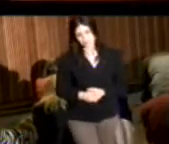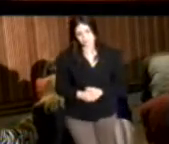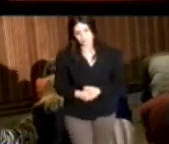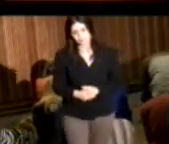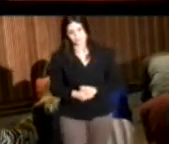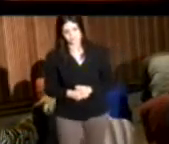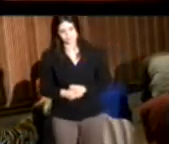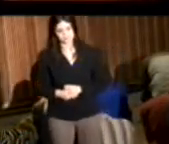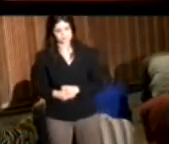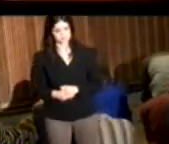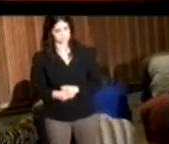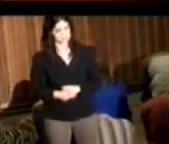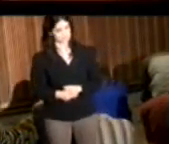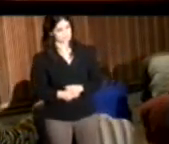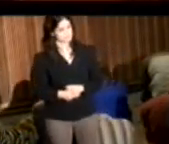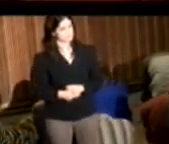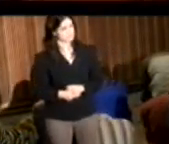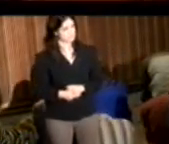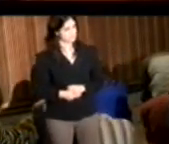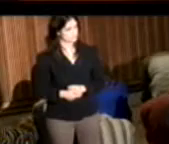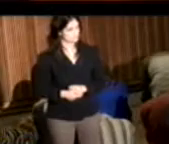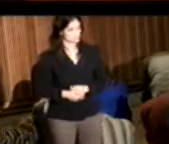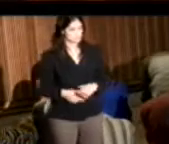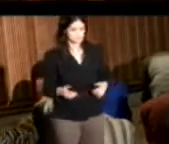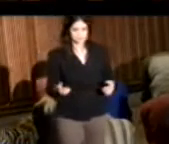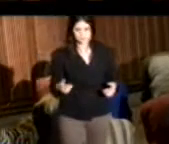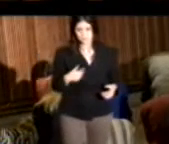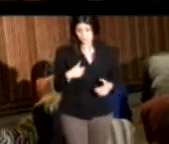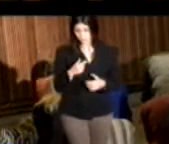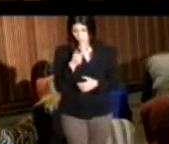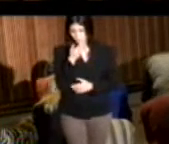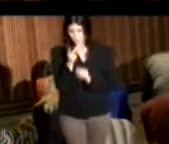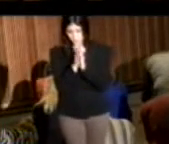me cura. Agora eu quero orar por você.